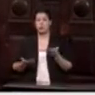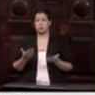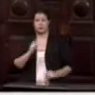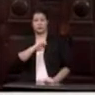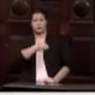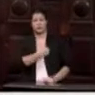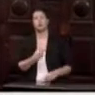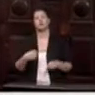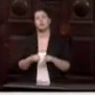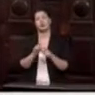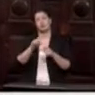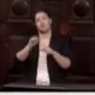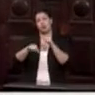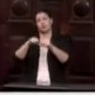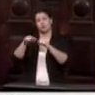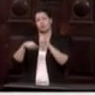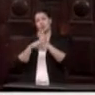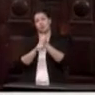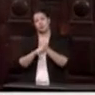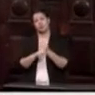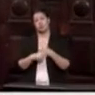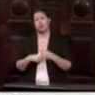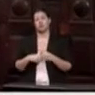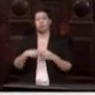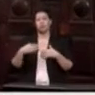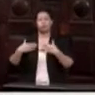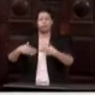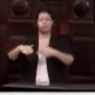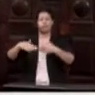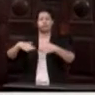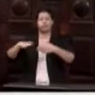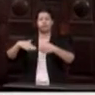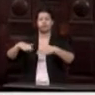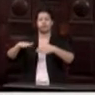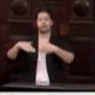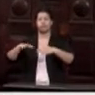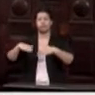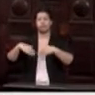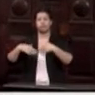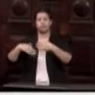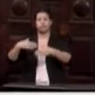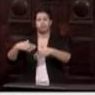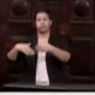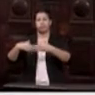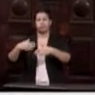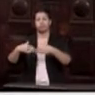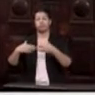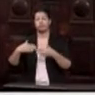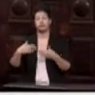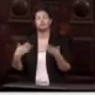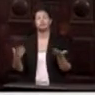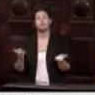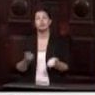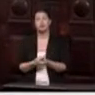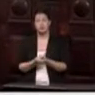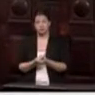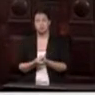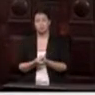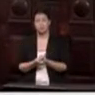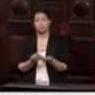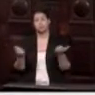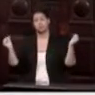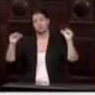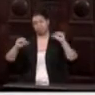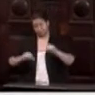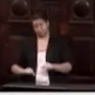fiscal, de ajuste das contas, empurrou pela barriga, empurrou com a barriga, pedalou, jogou para frente e a bomba